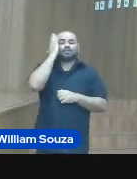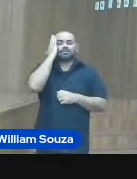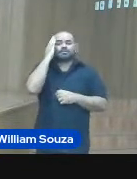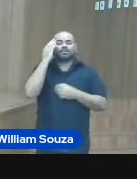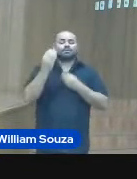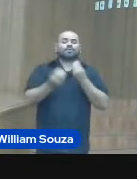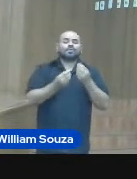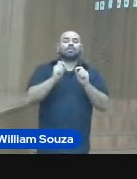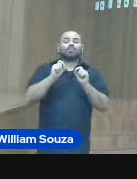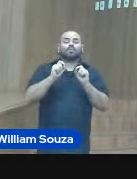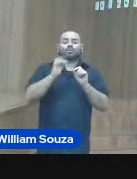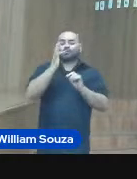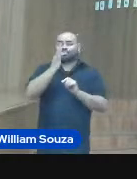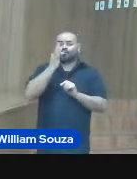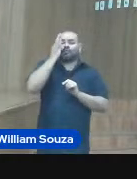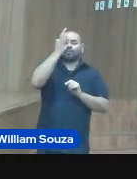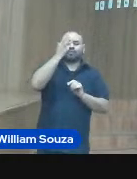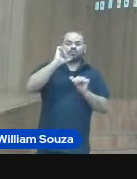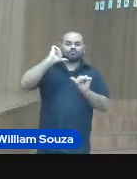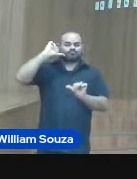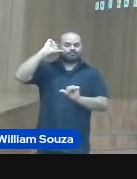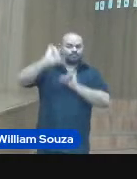futuro.